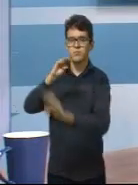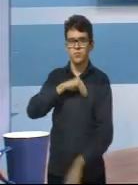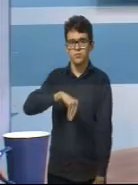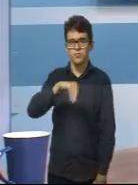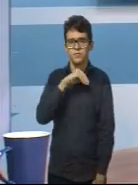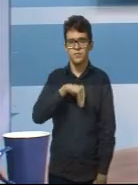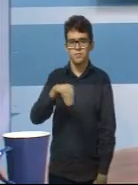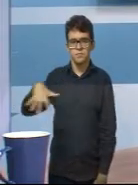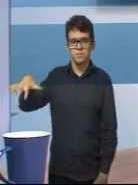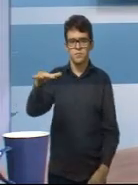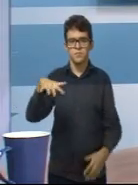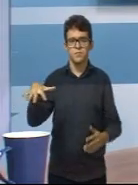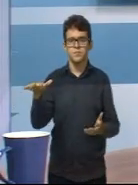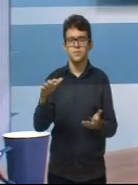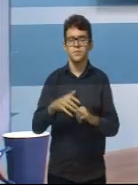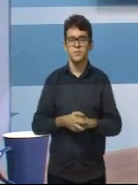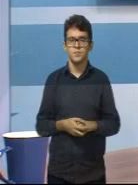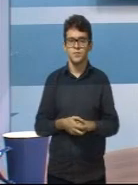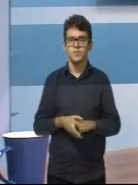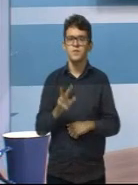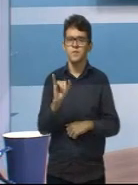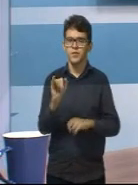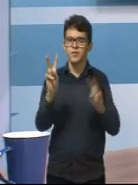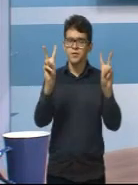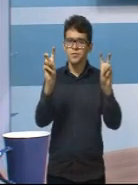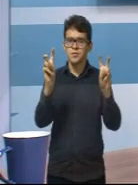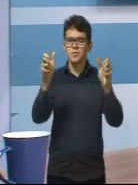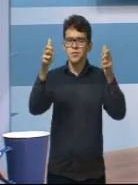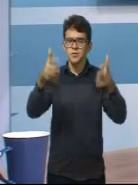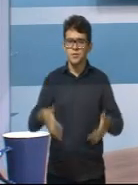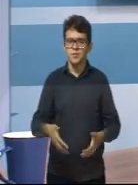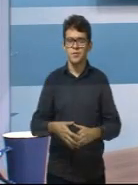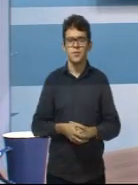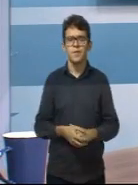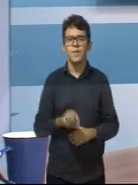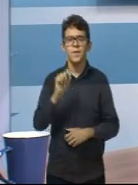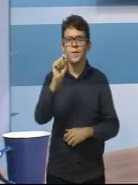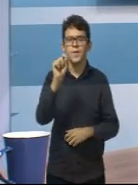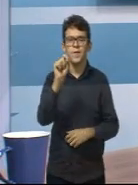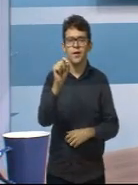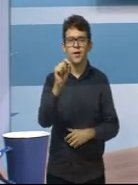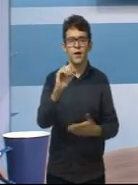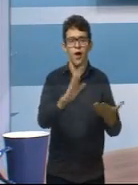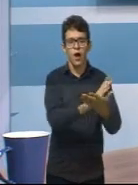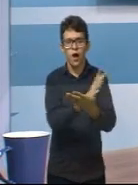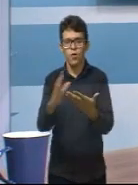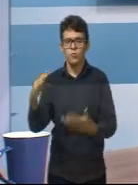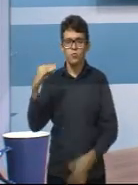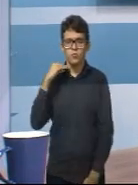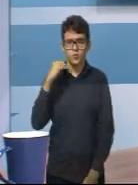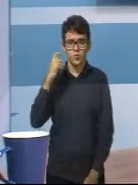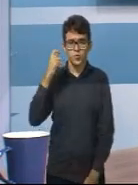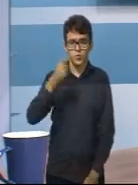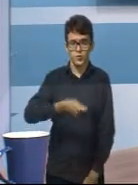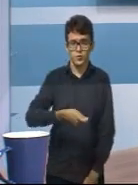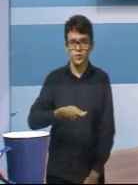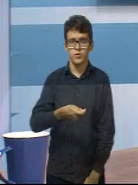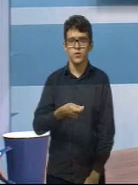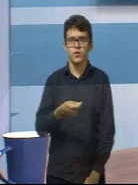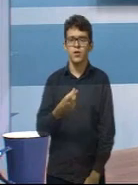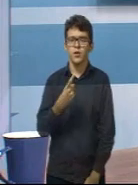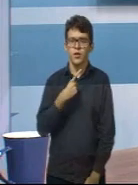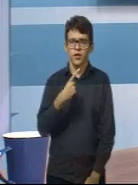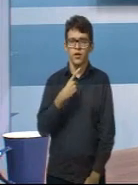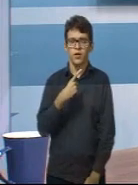do judiciário brasileiro. Isso entrou na pauta com muita intensidade a partir da manifestação de alguns juízes, como, por exemplo, o símbolo hoje da